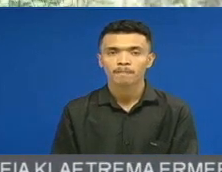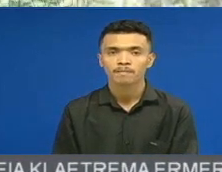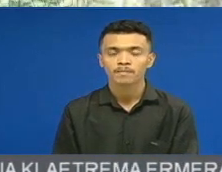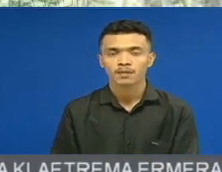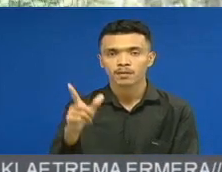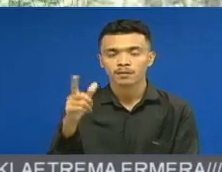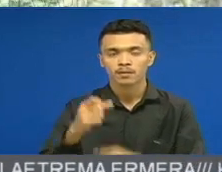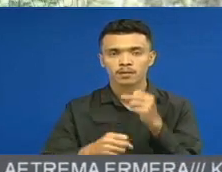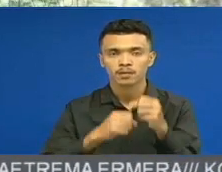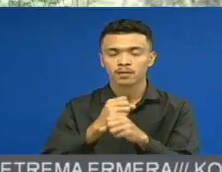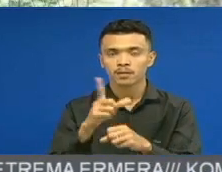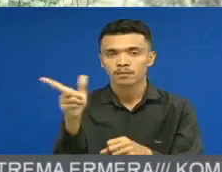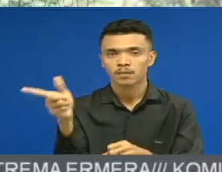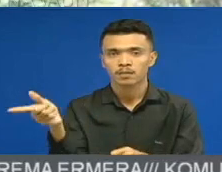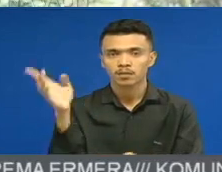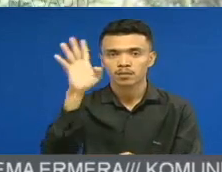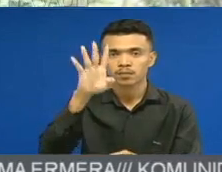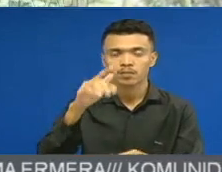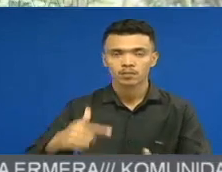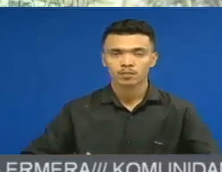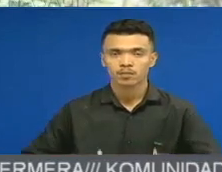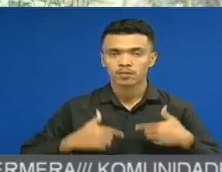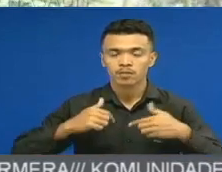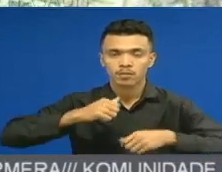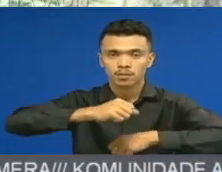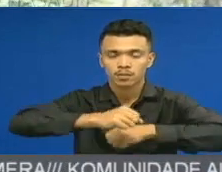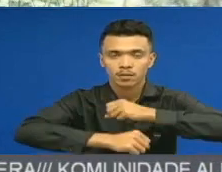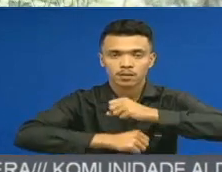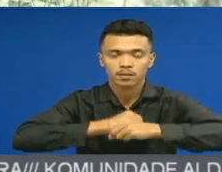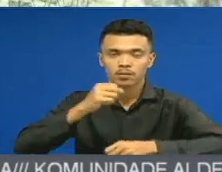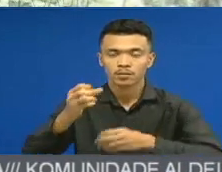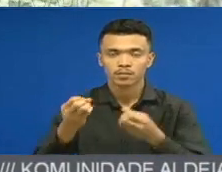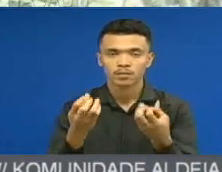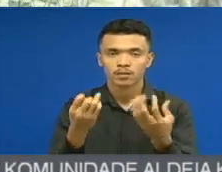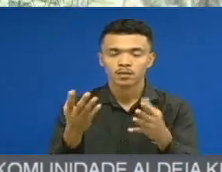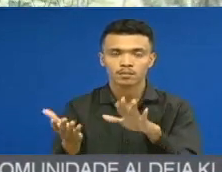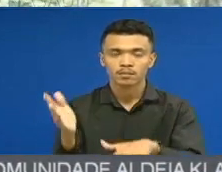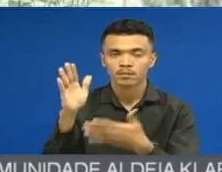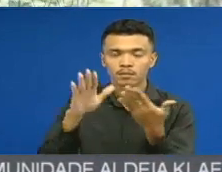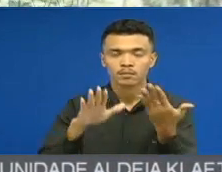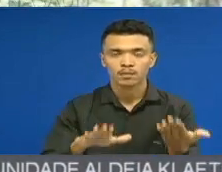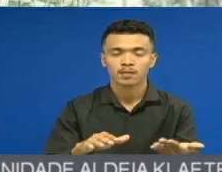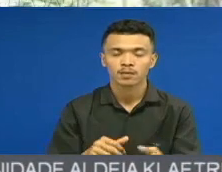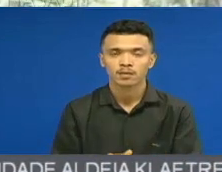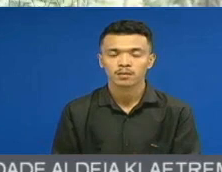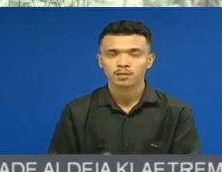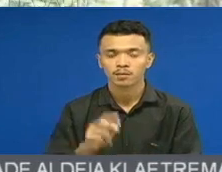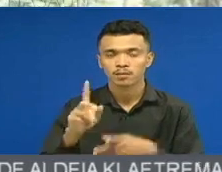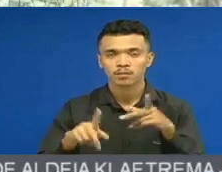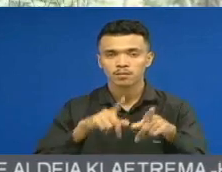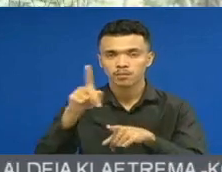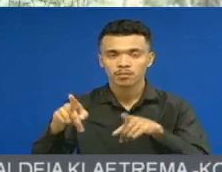anos. Mores ia ter o Sussar, Riumba, Rium, Facarã. Momento, último momento em Nebeque, povo